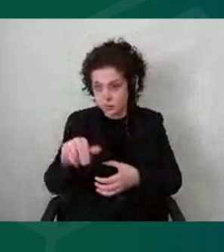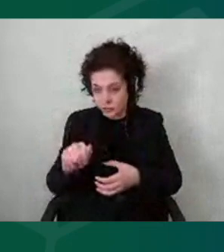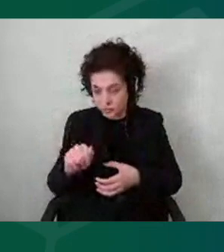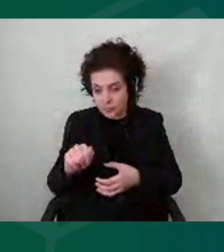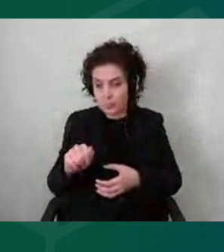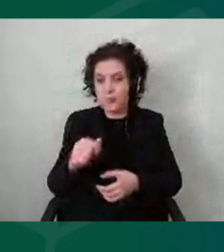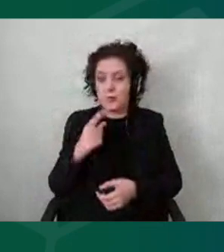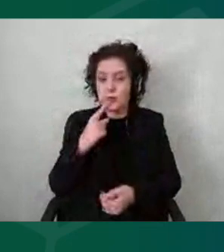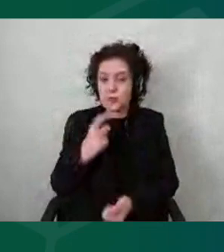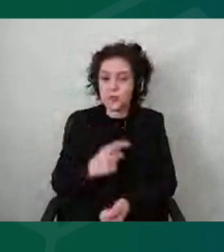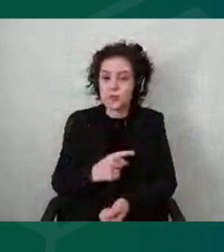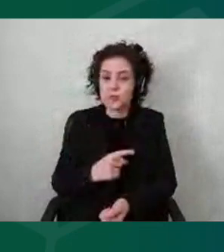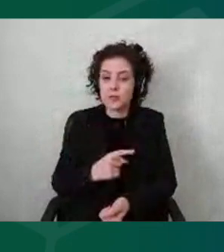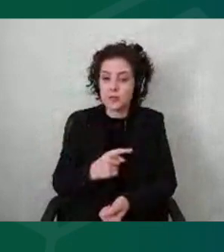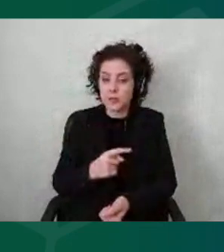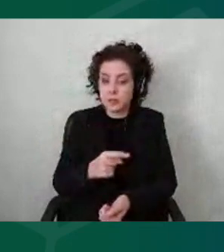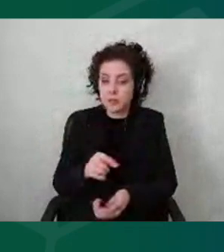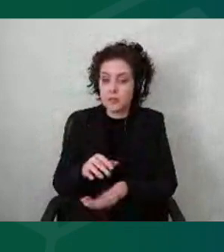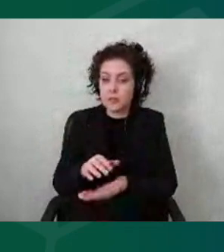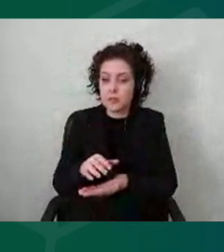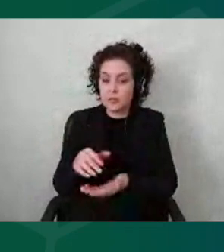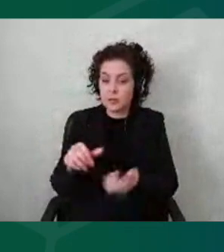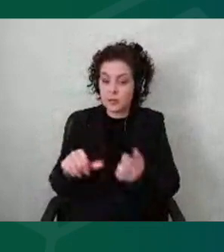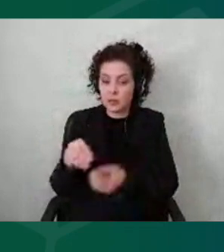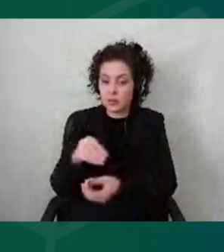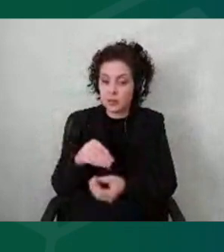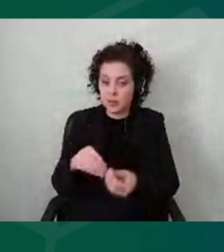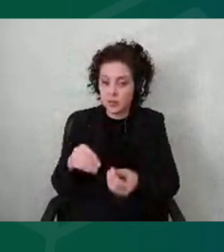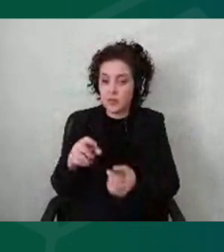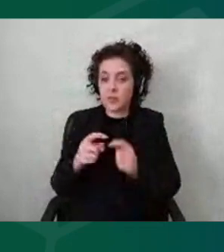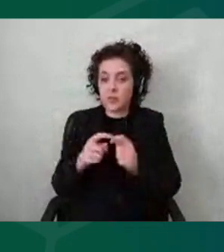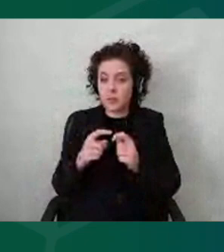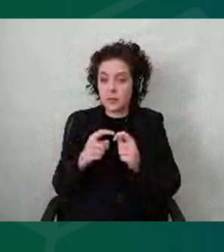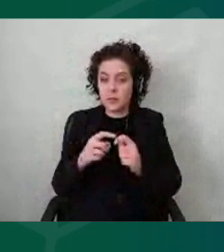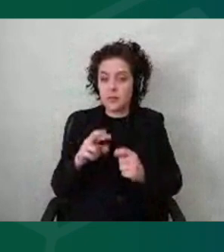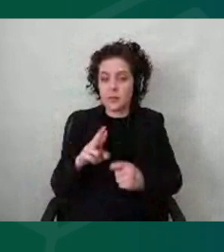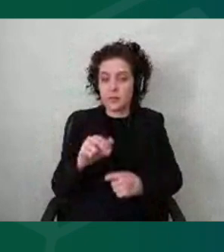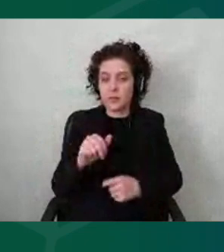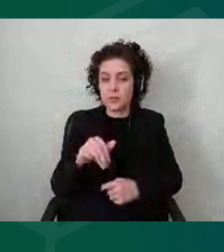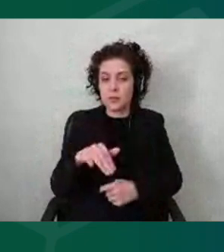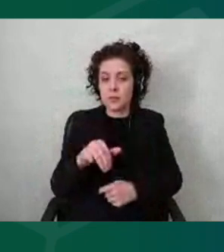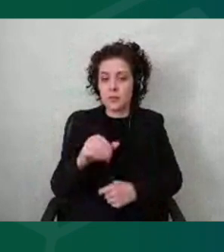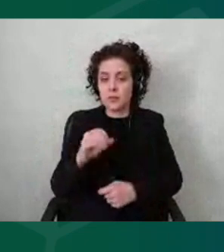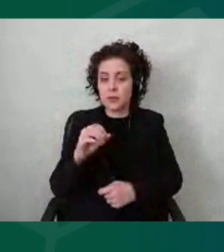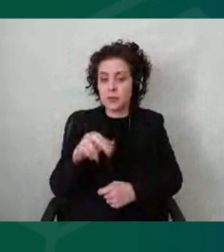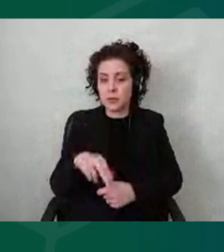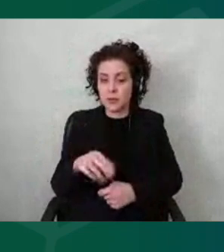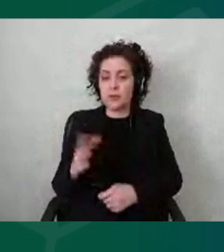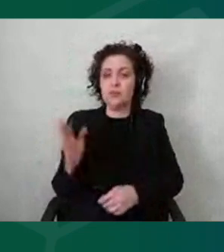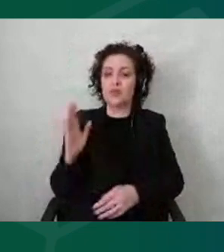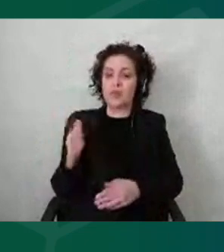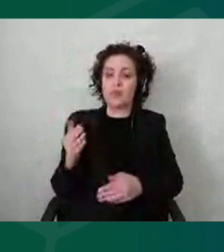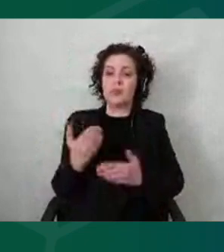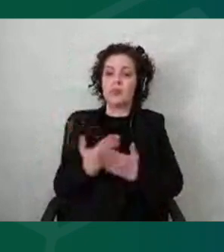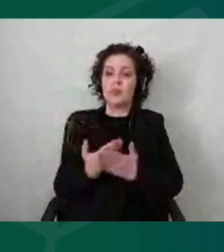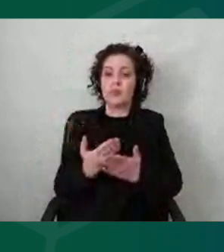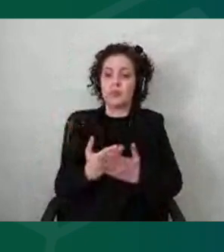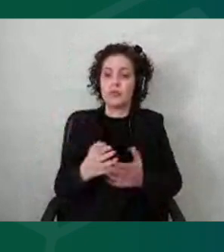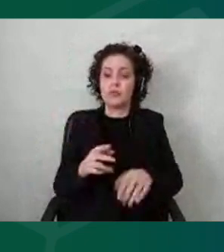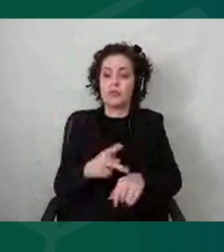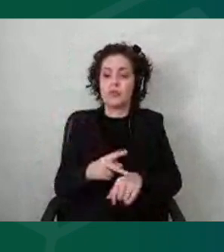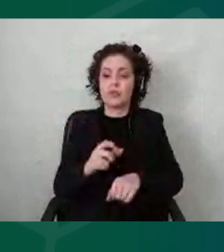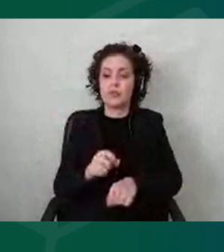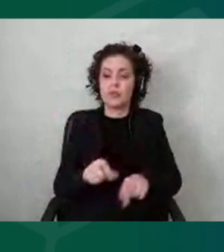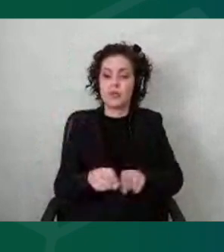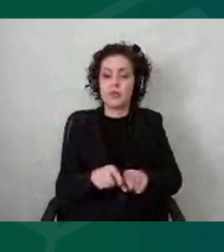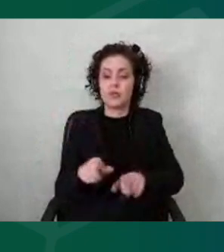pelo o médico, o Ramon Costa, que foi nosso pós-graduando, nos pacientes com sepse, de forma